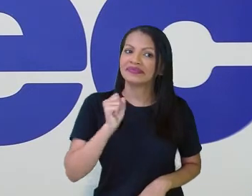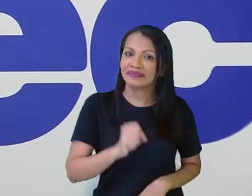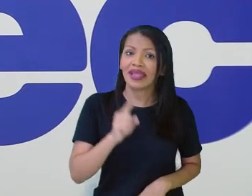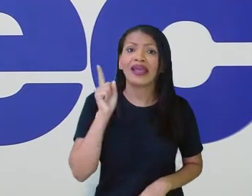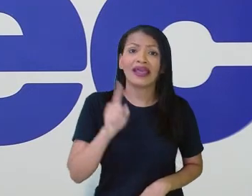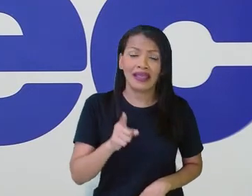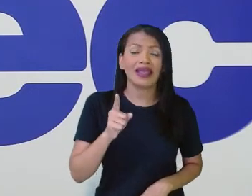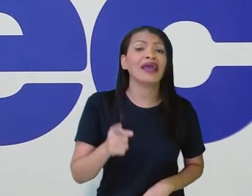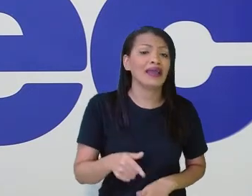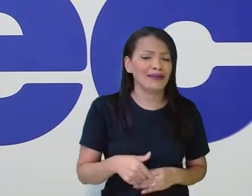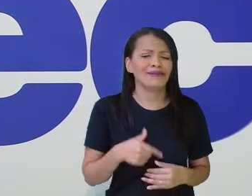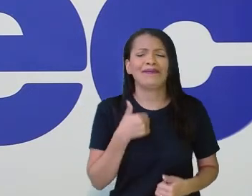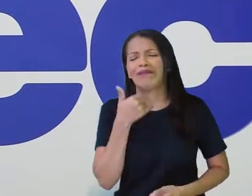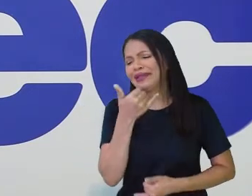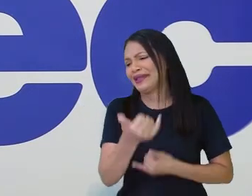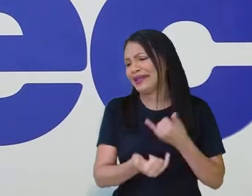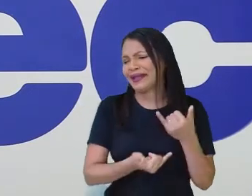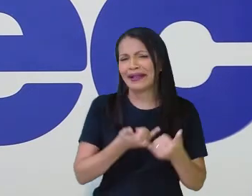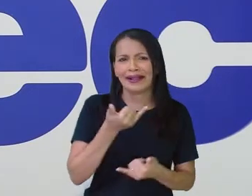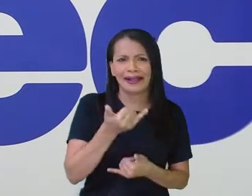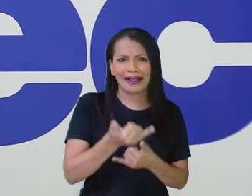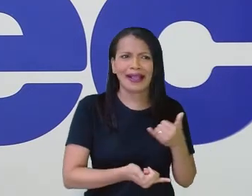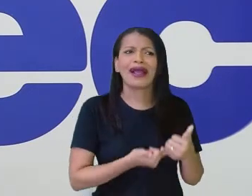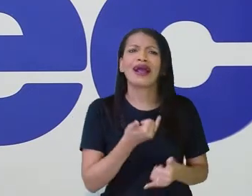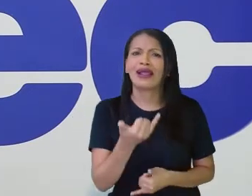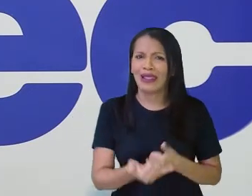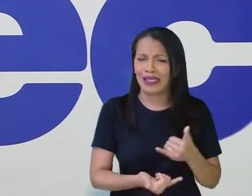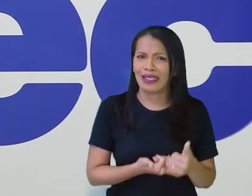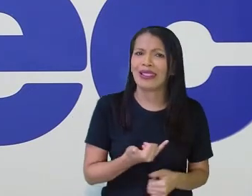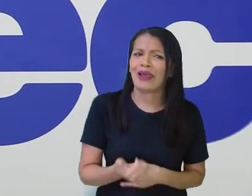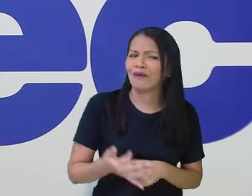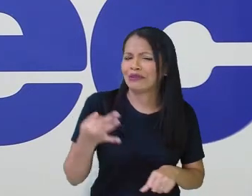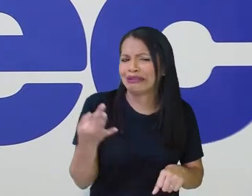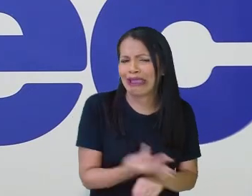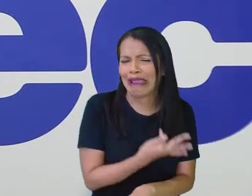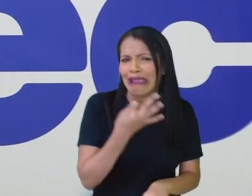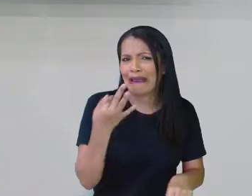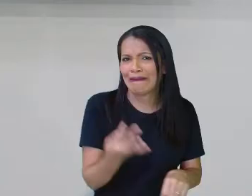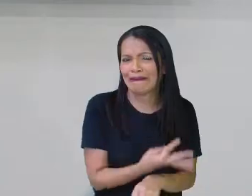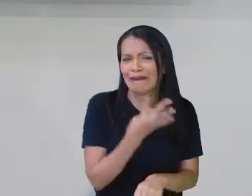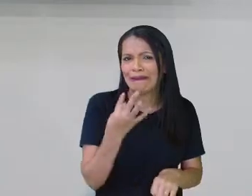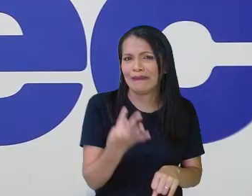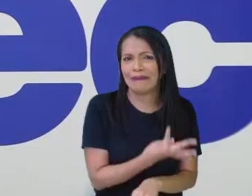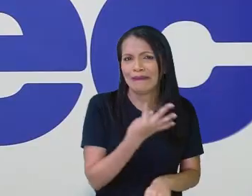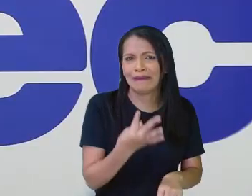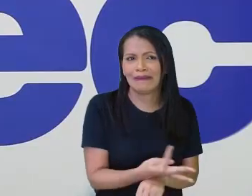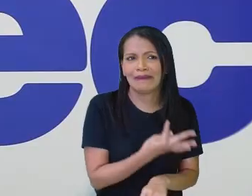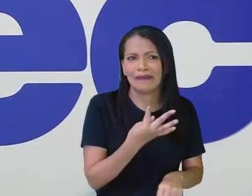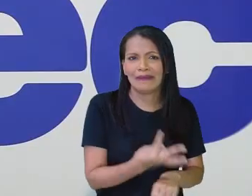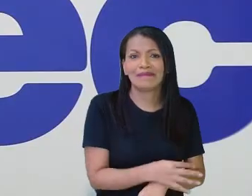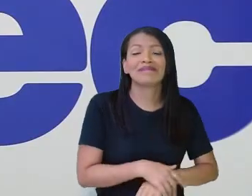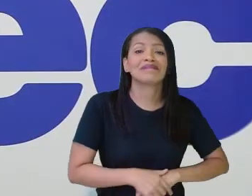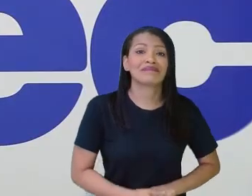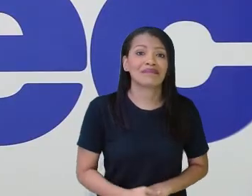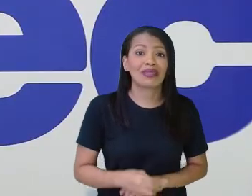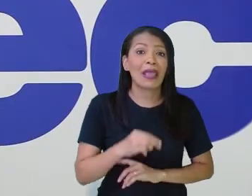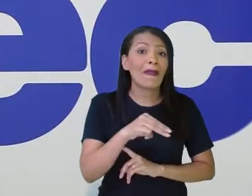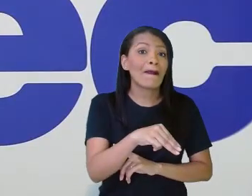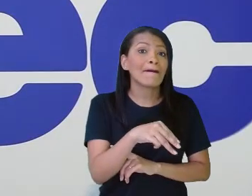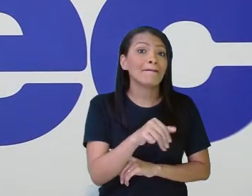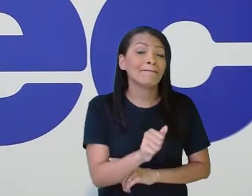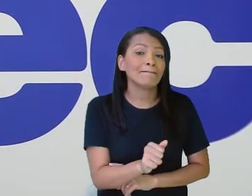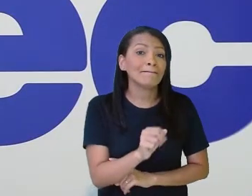muito treloso, viu, Mauricé? Aquele ali apronta. Como é o nome, professora? Martin Luther King.